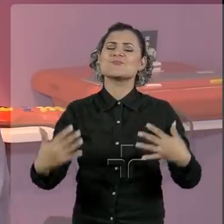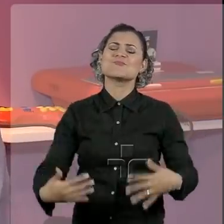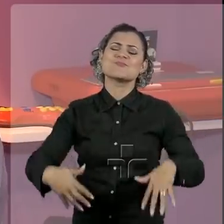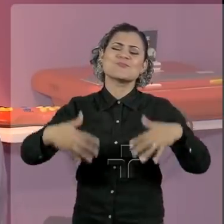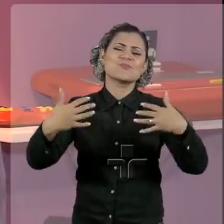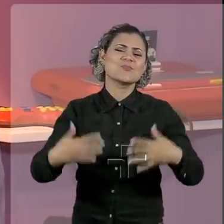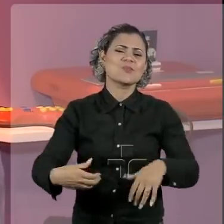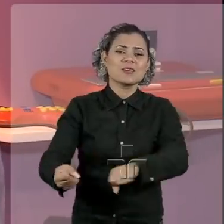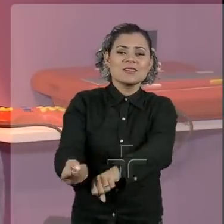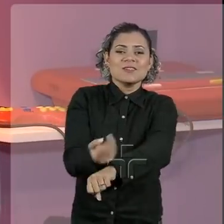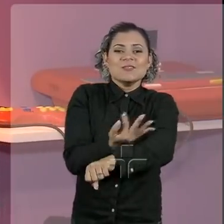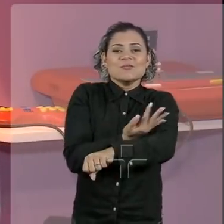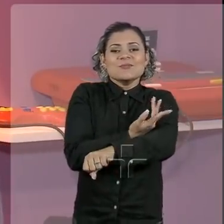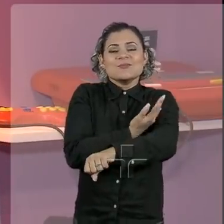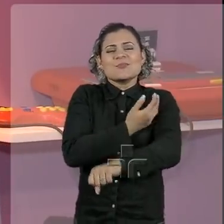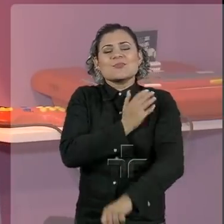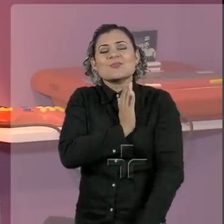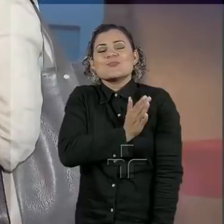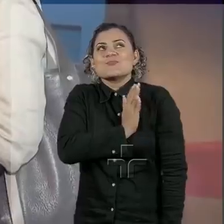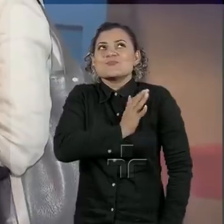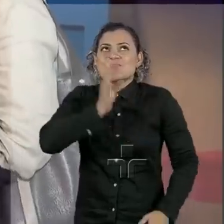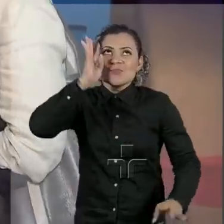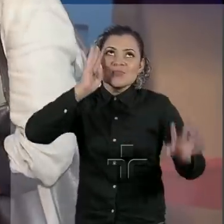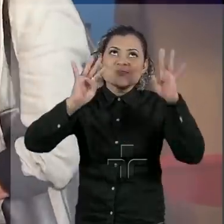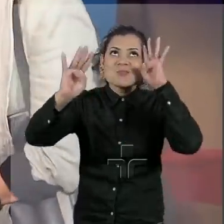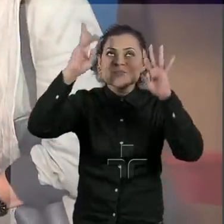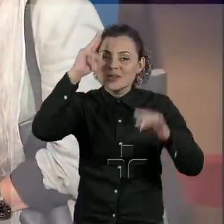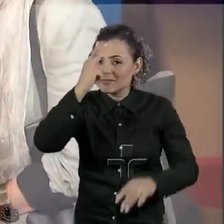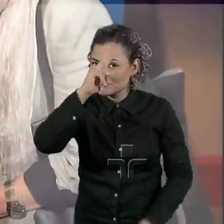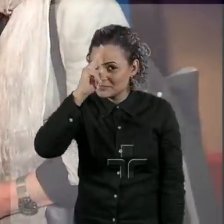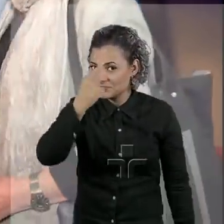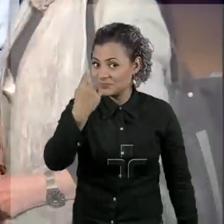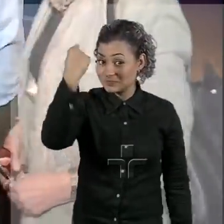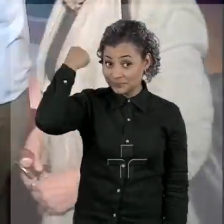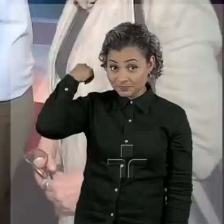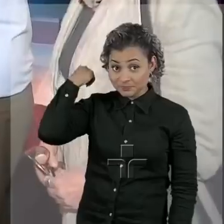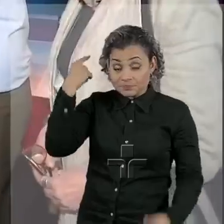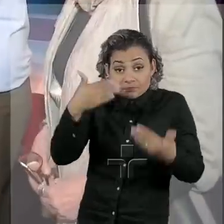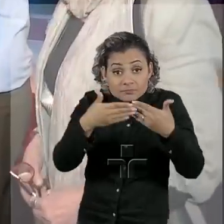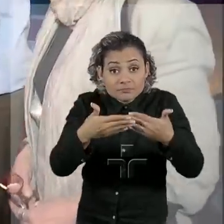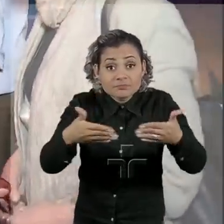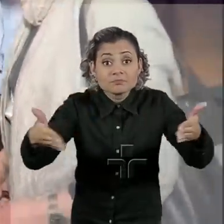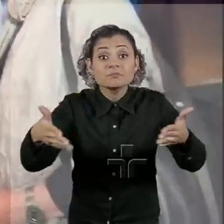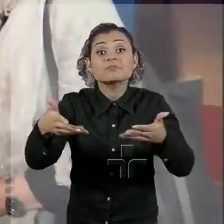mexer com a cabeça e com o coração de muita gente. A exposição foi aberta para